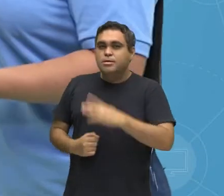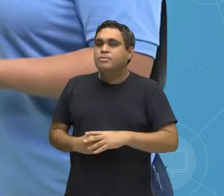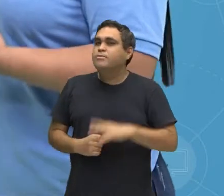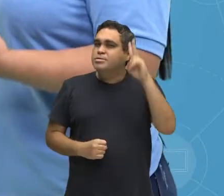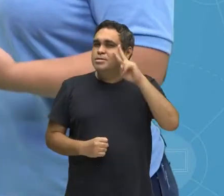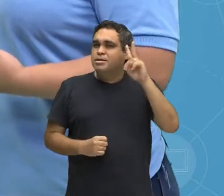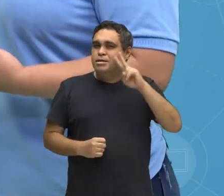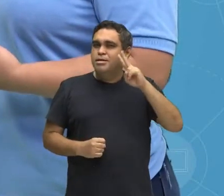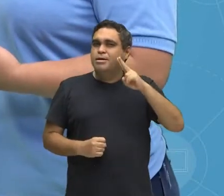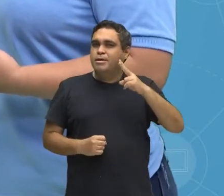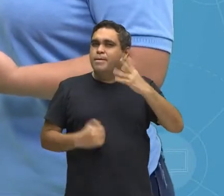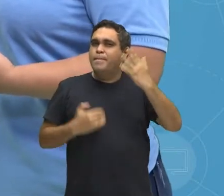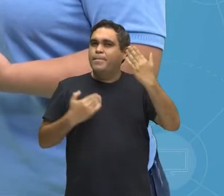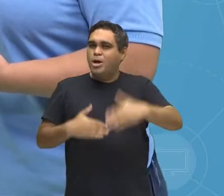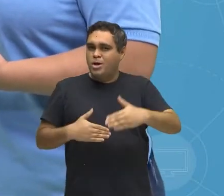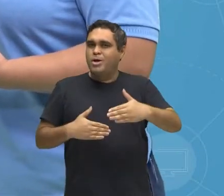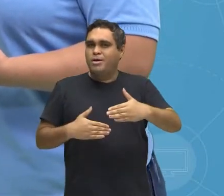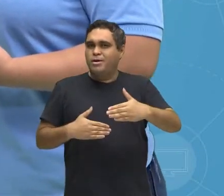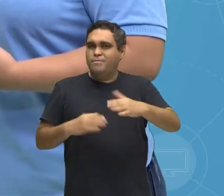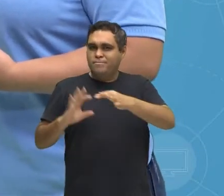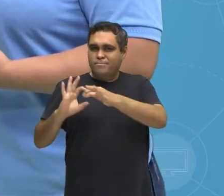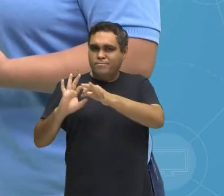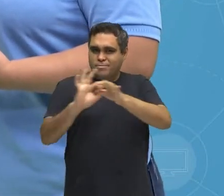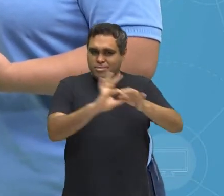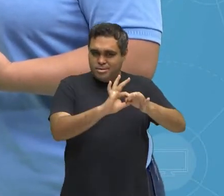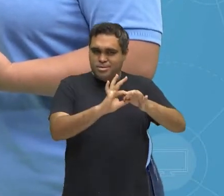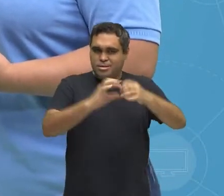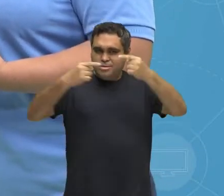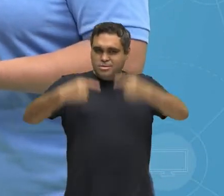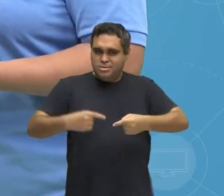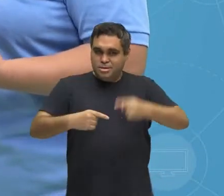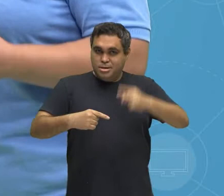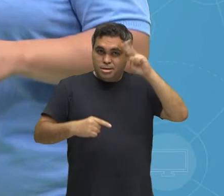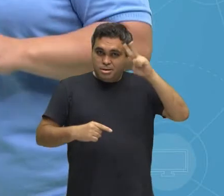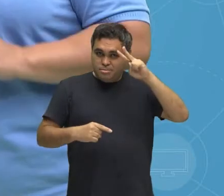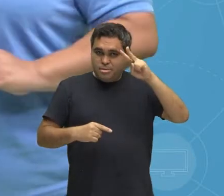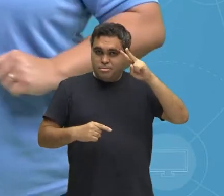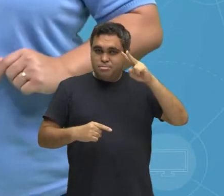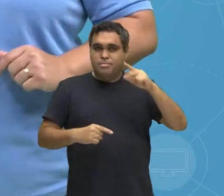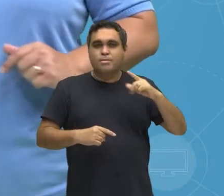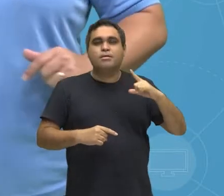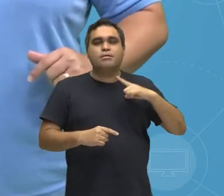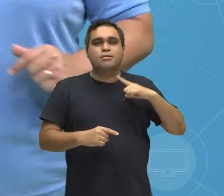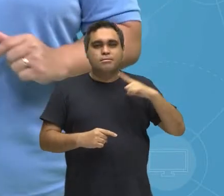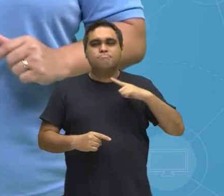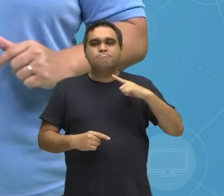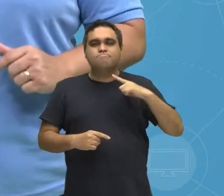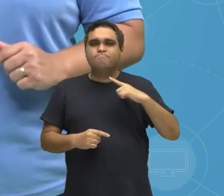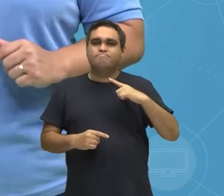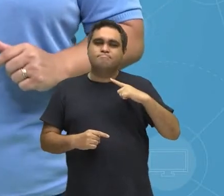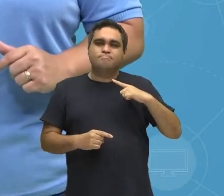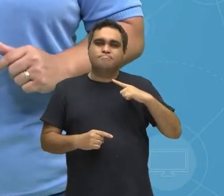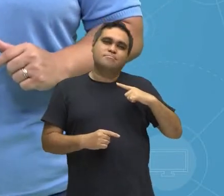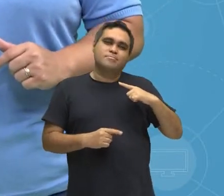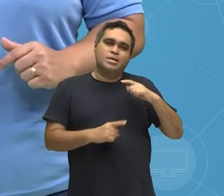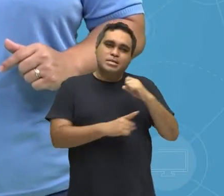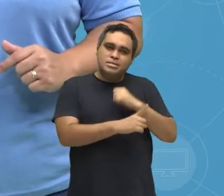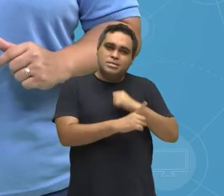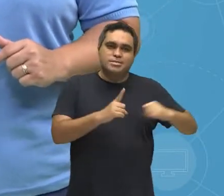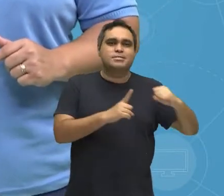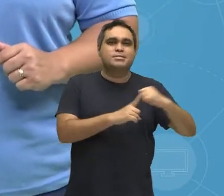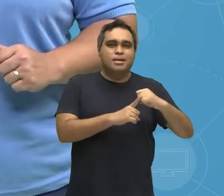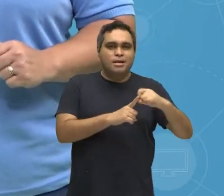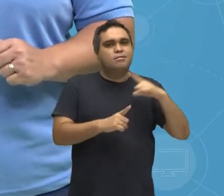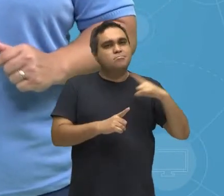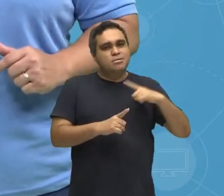uma prova do atletismo também? Arremesso de dardo, né? Então, ó, os Jogos dos Povos